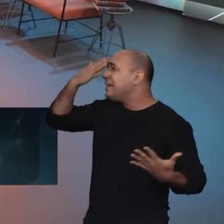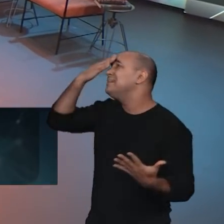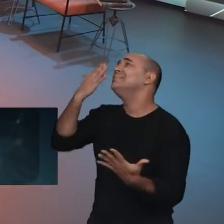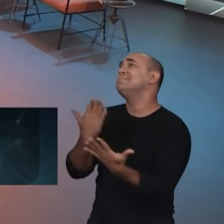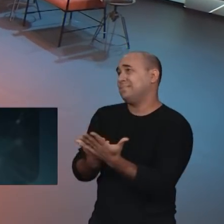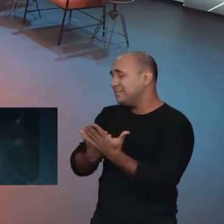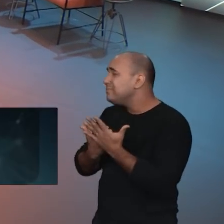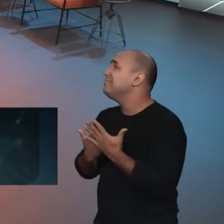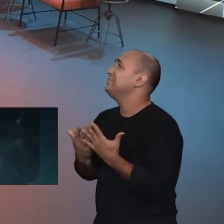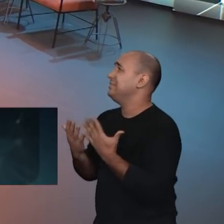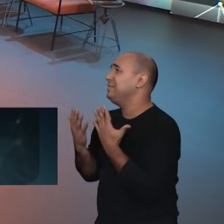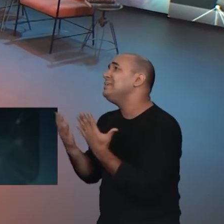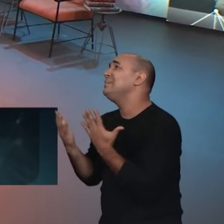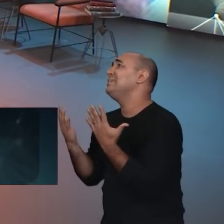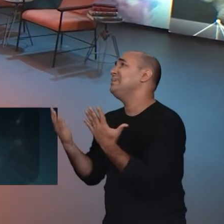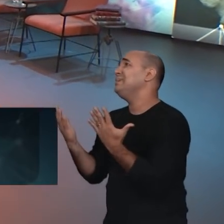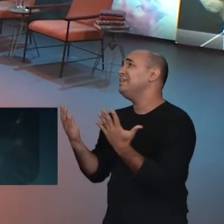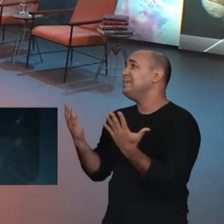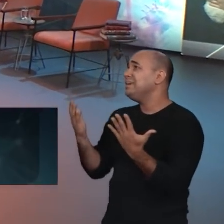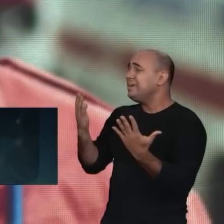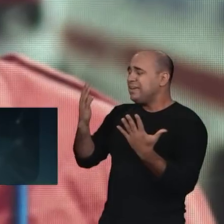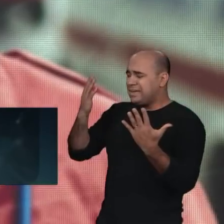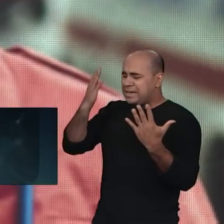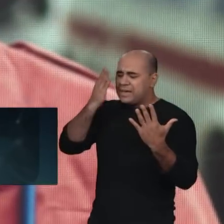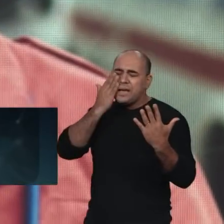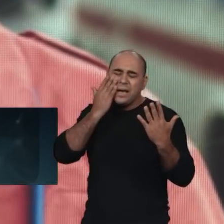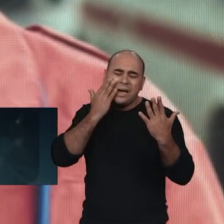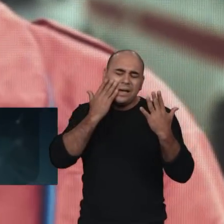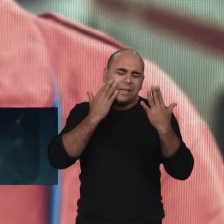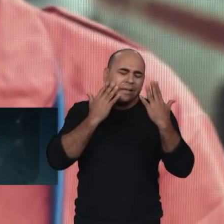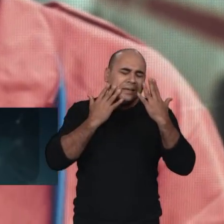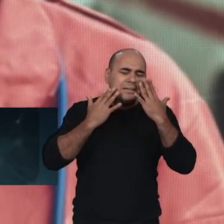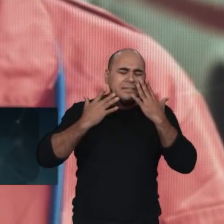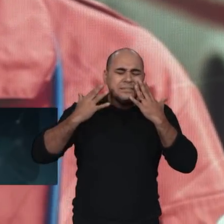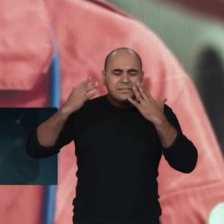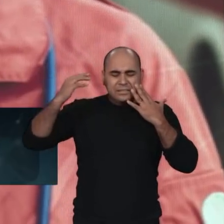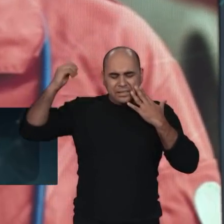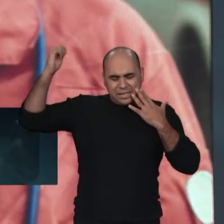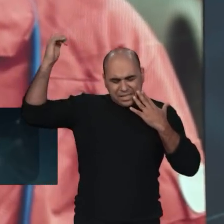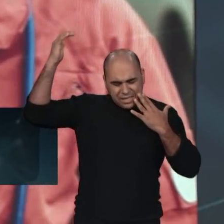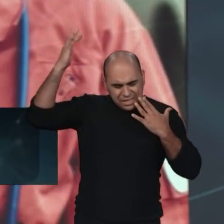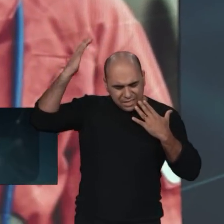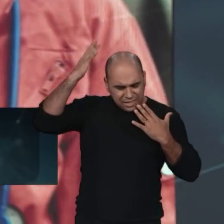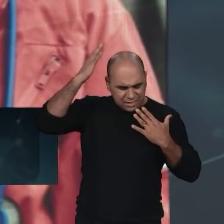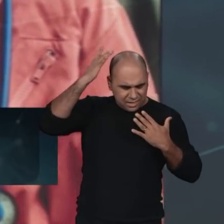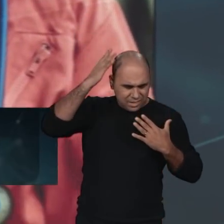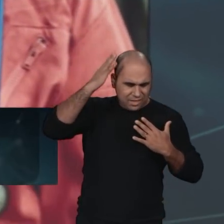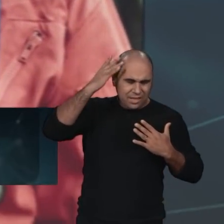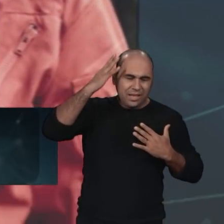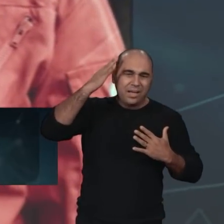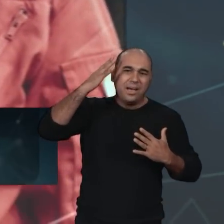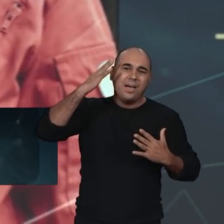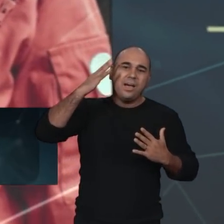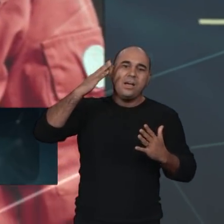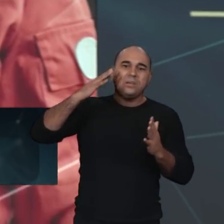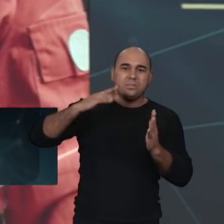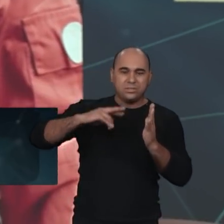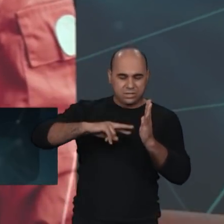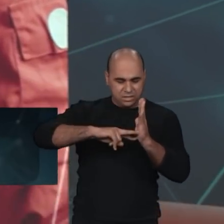confiar. Enquanto eu chorava eu ouvia a tua voz dizendo que